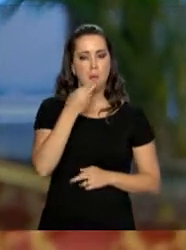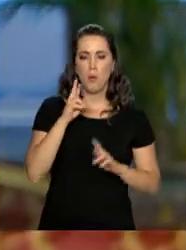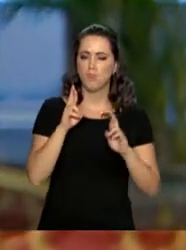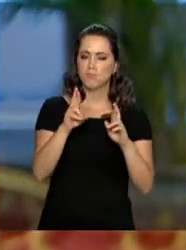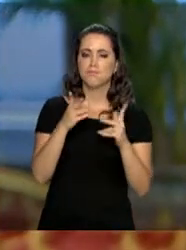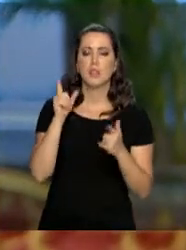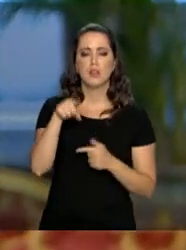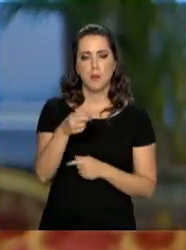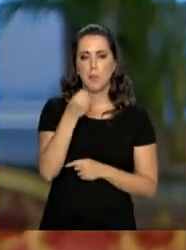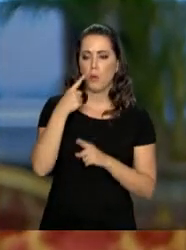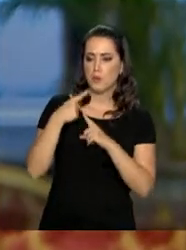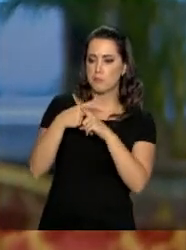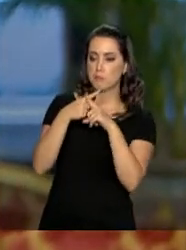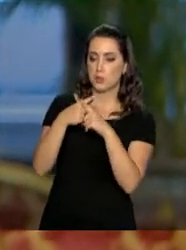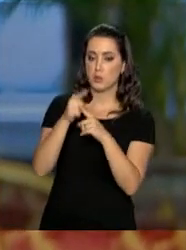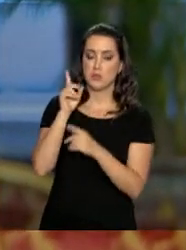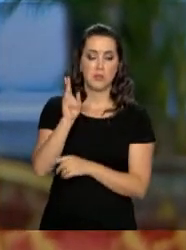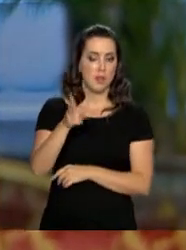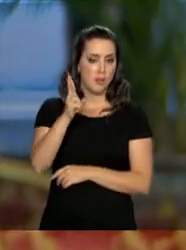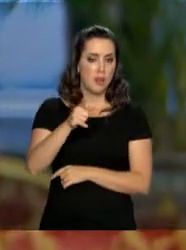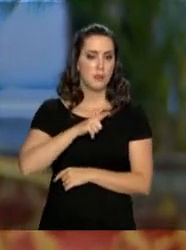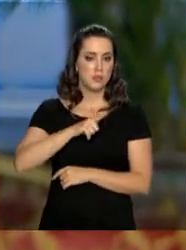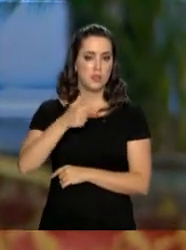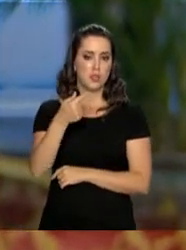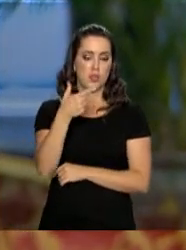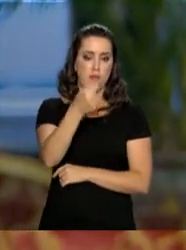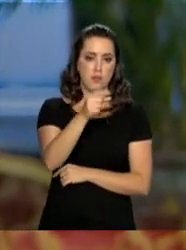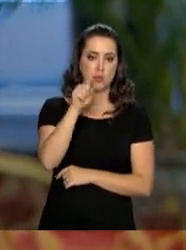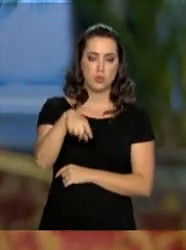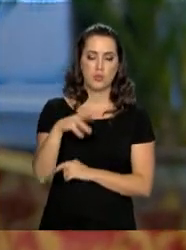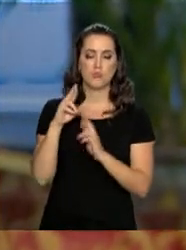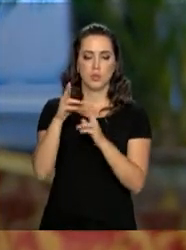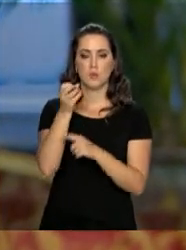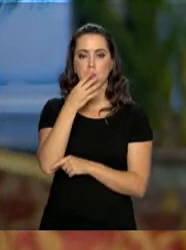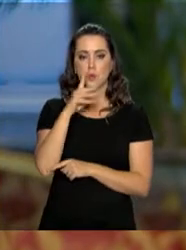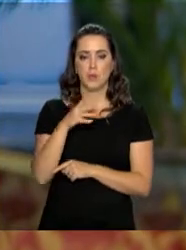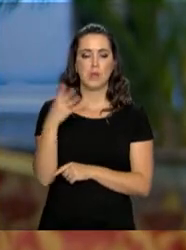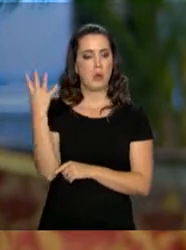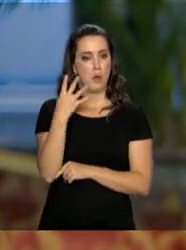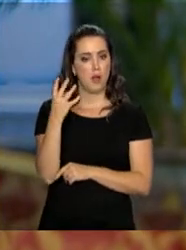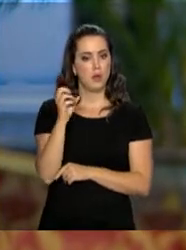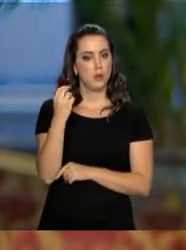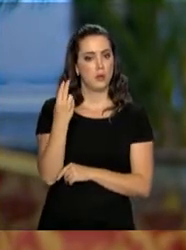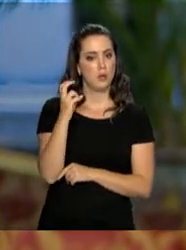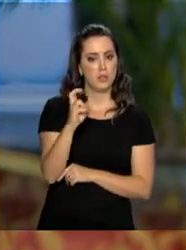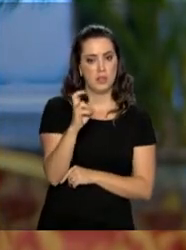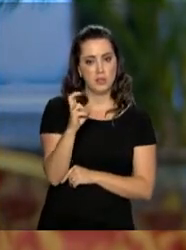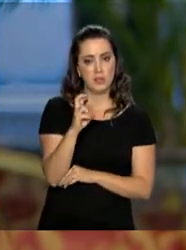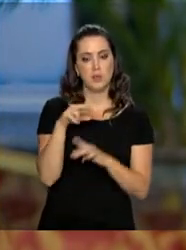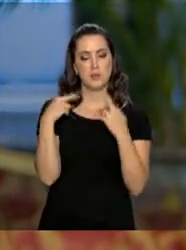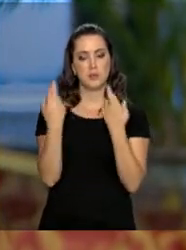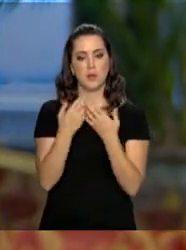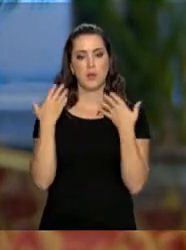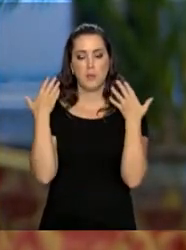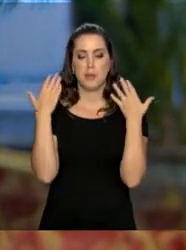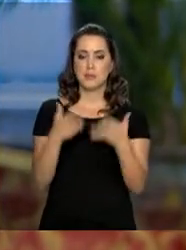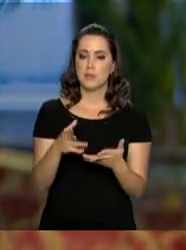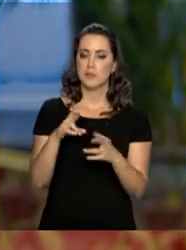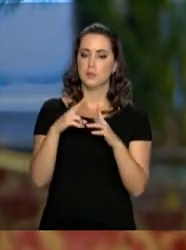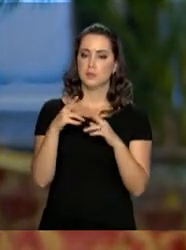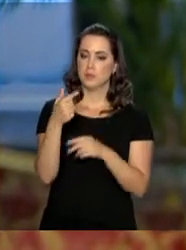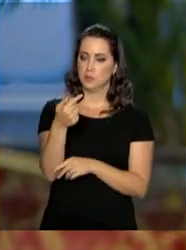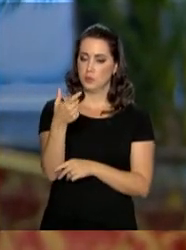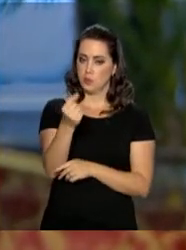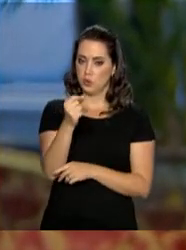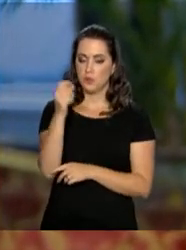positiva em todas as reuniões do G20. Esta é a quarta ou quinta reunião que participo no G20 e o Brasil sempre teve uma presença